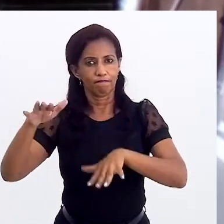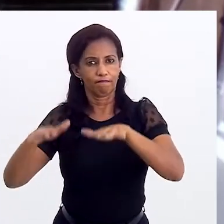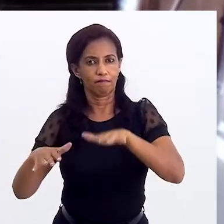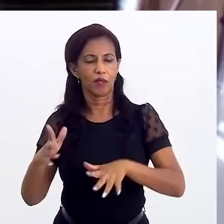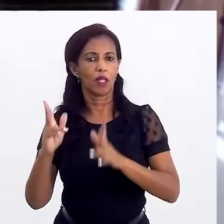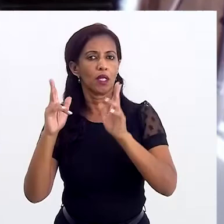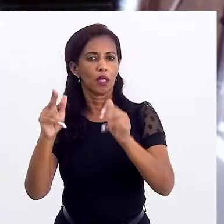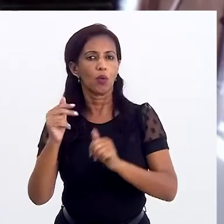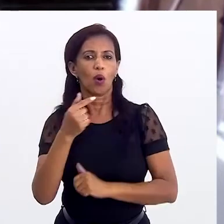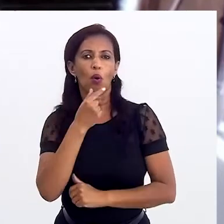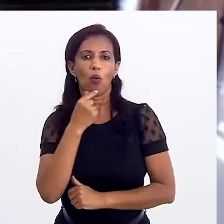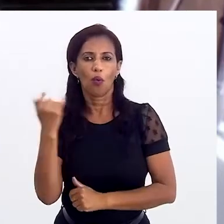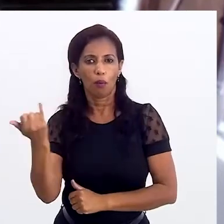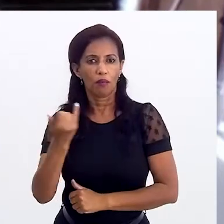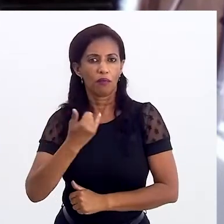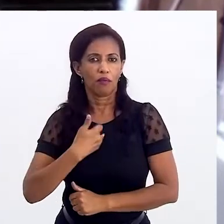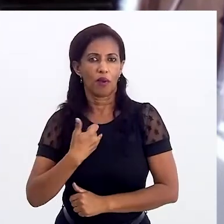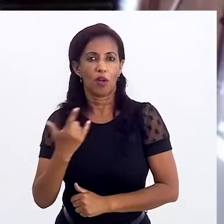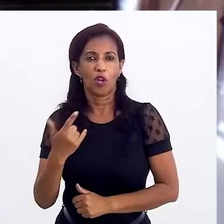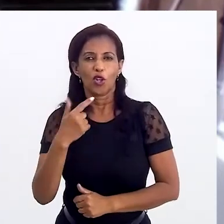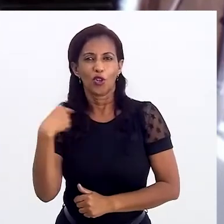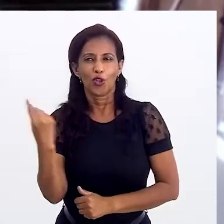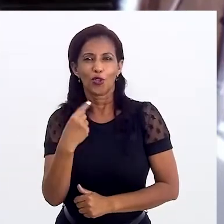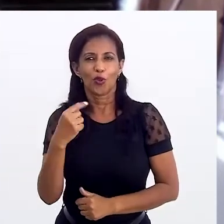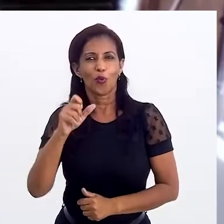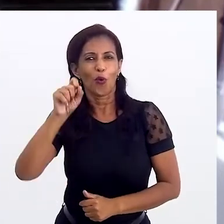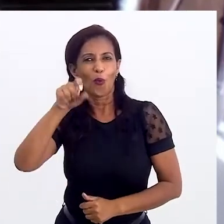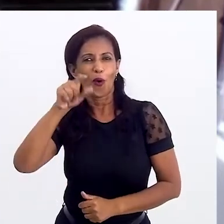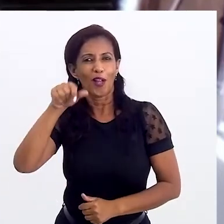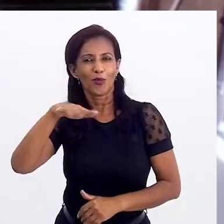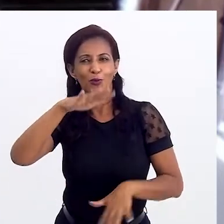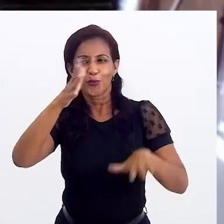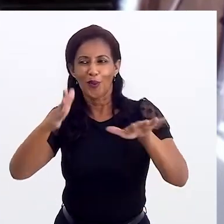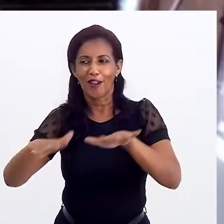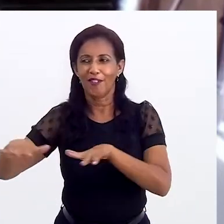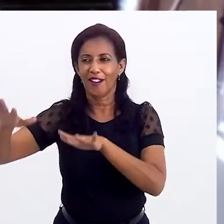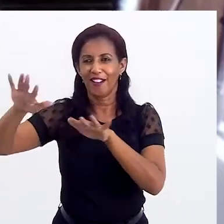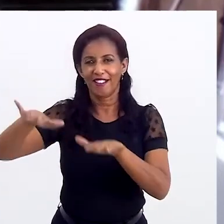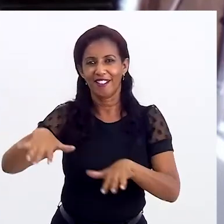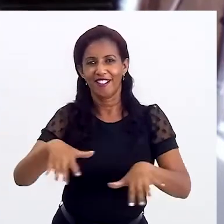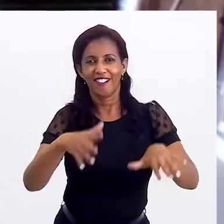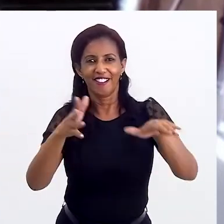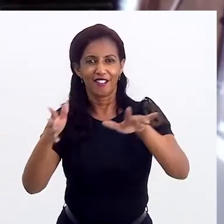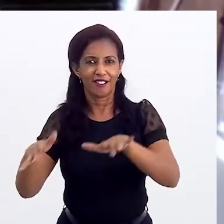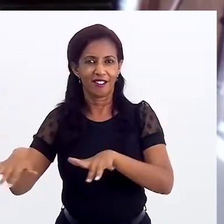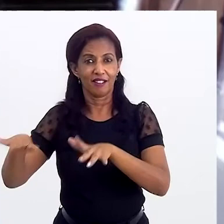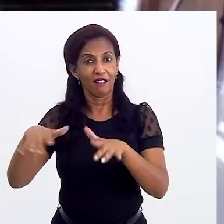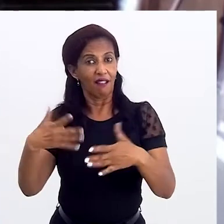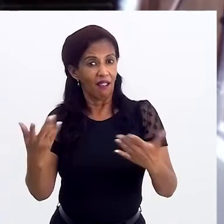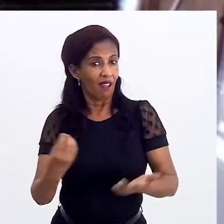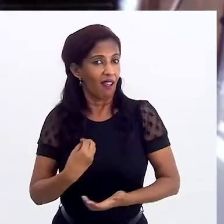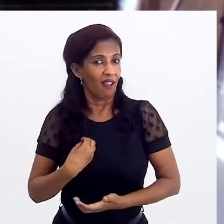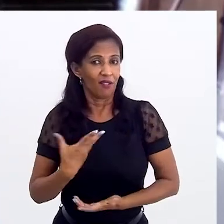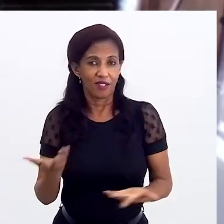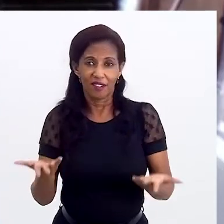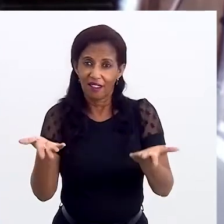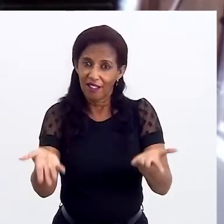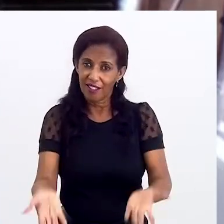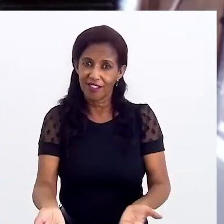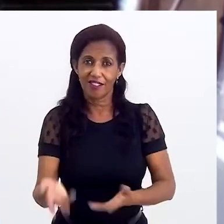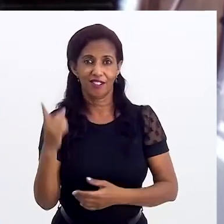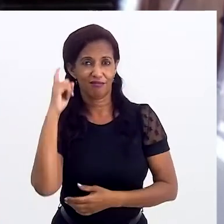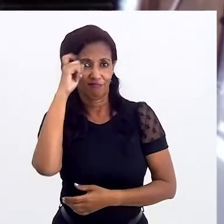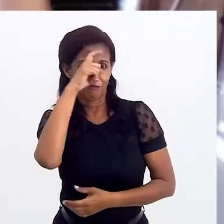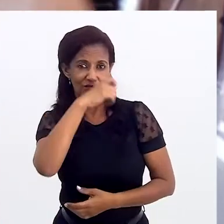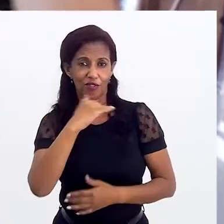Como me disse uma vez o Ivan Lins, nós somos como as ondas do mar, a gente vai e vem, vai e vem. É assim que é a vida de um artista,